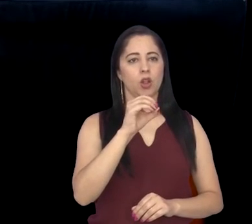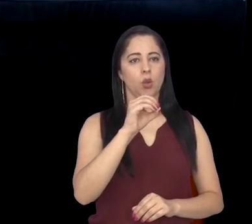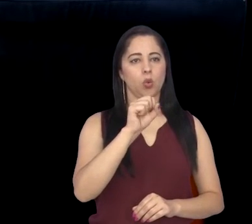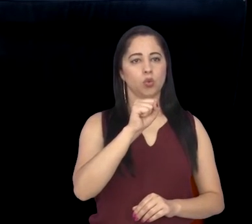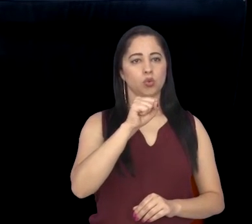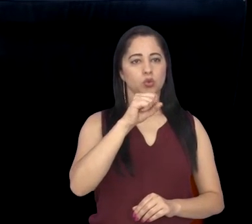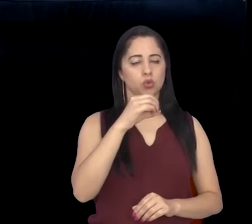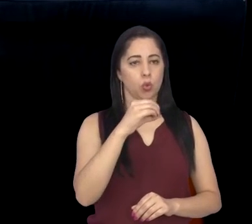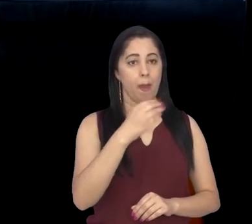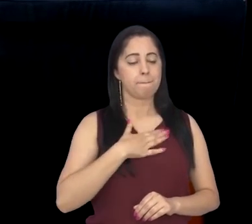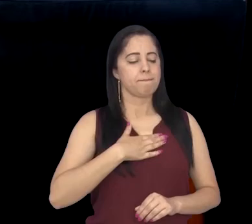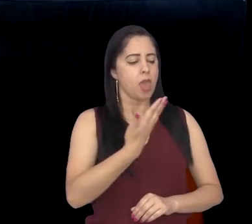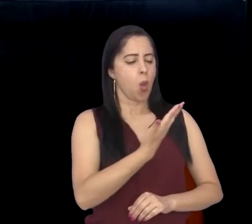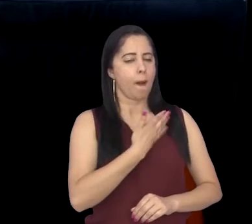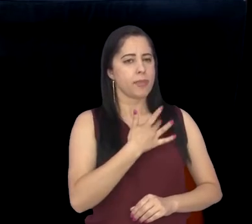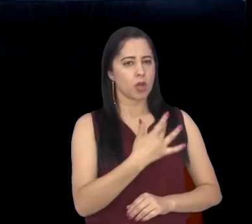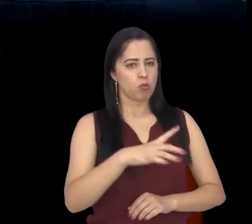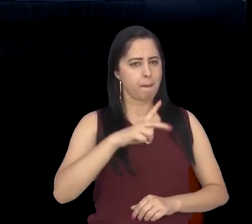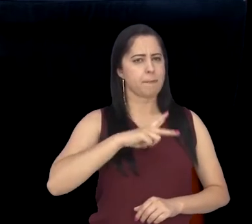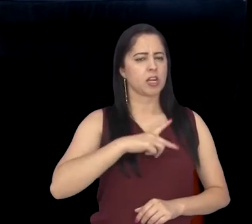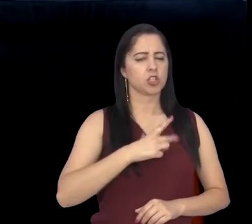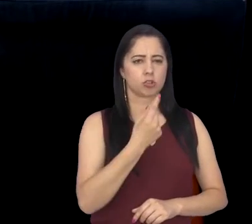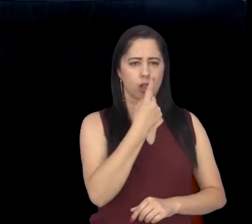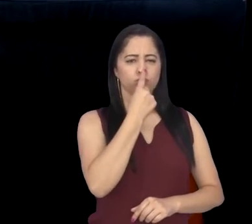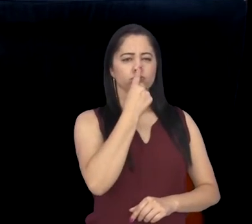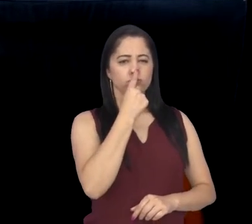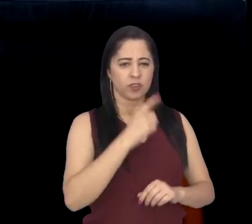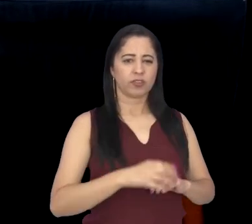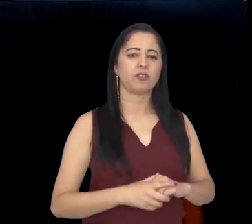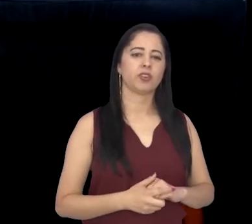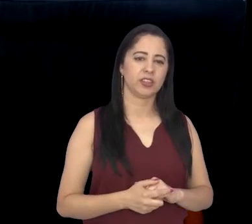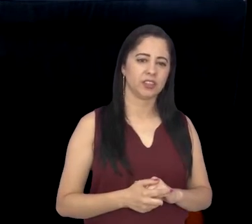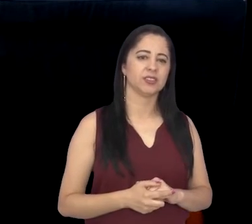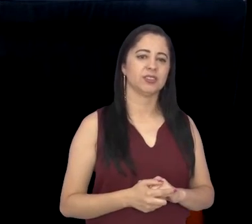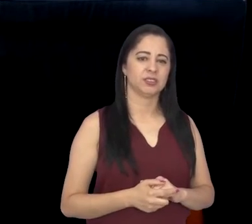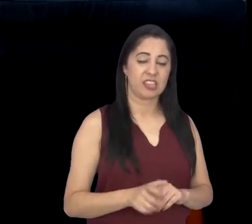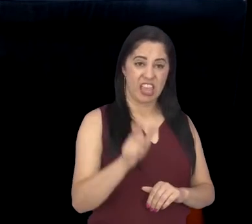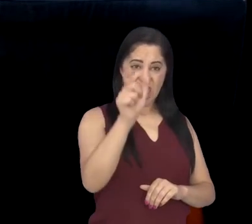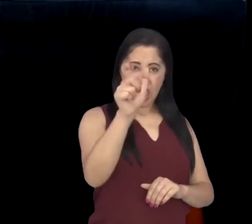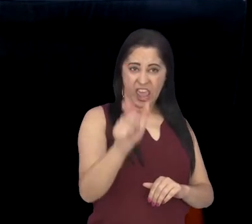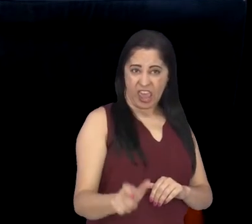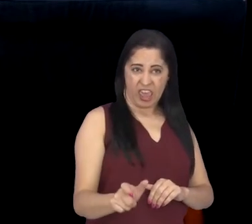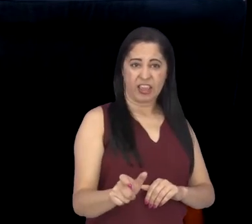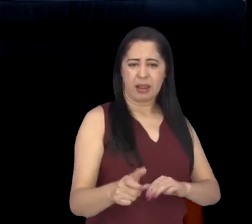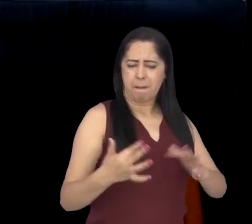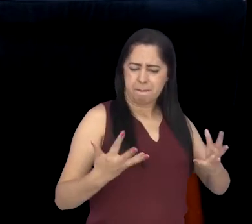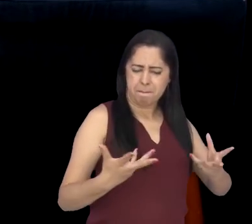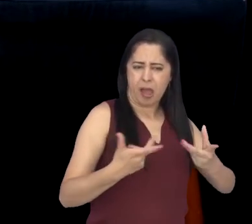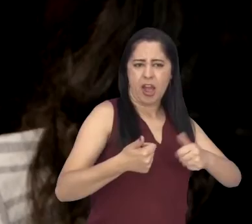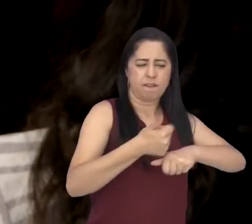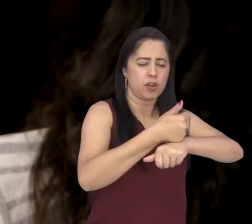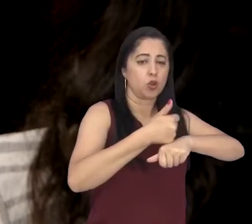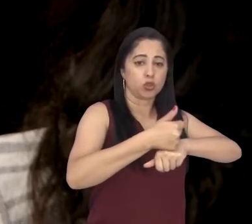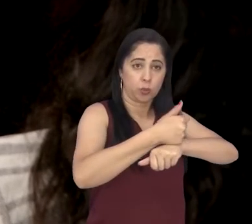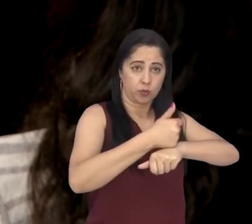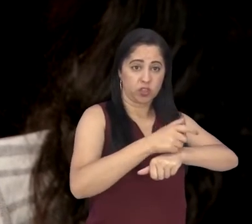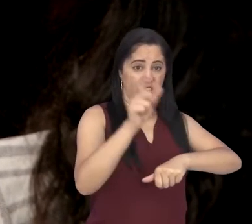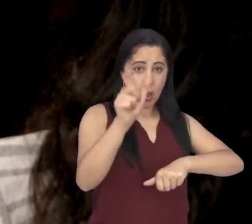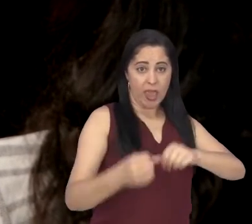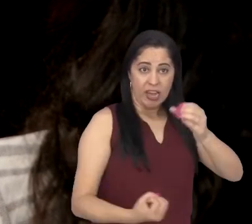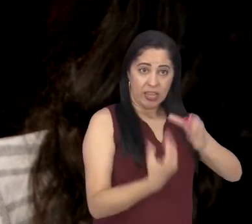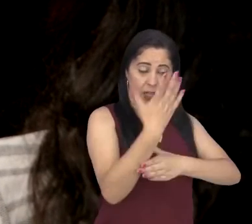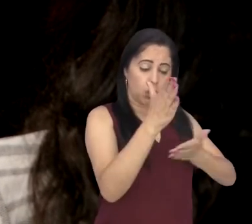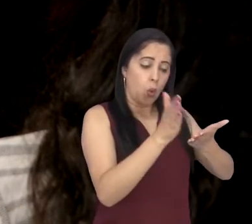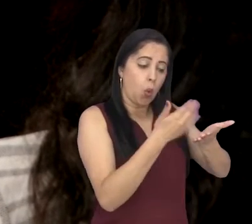pessoal, e não é só por isso. Conte-me mais. Além da obra dele fantástica, né? Está lançando um livro agora.